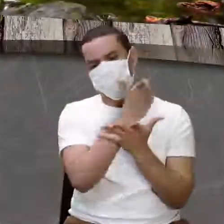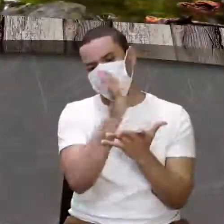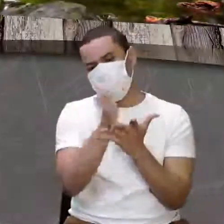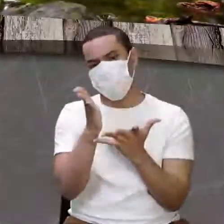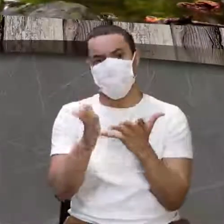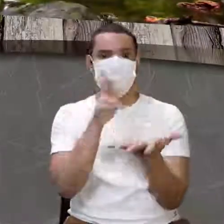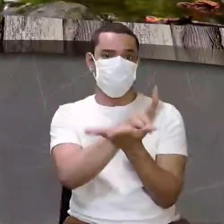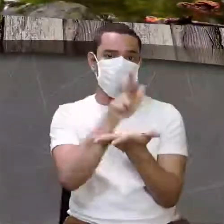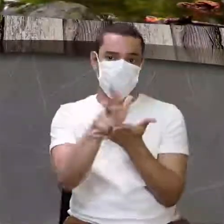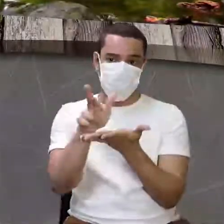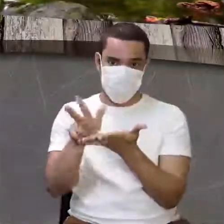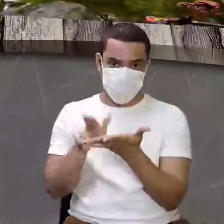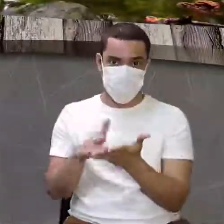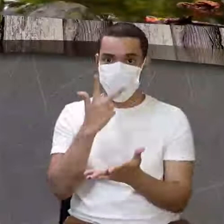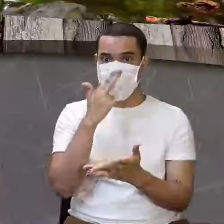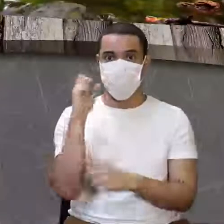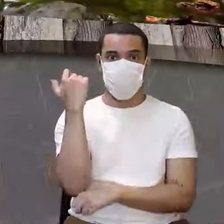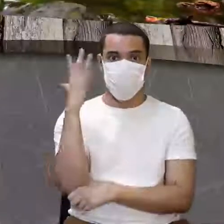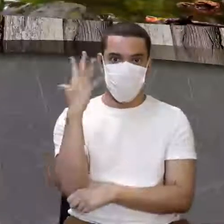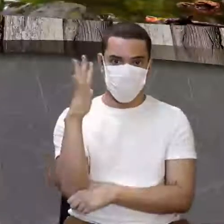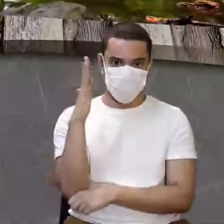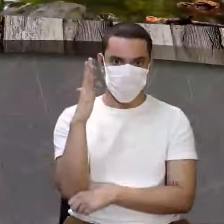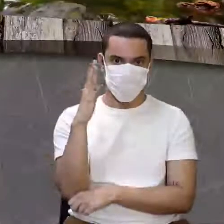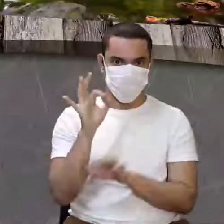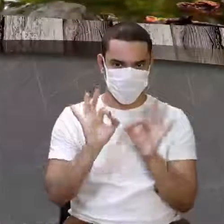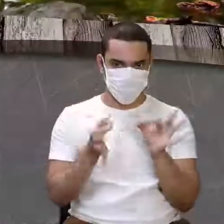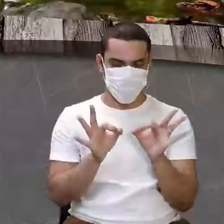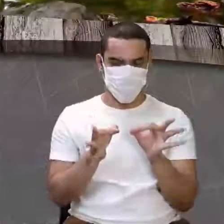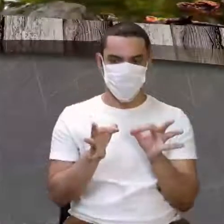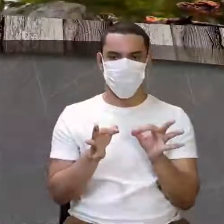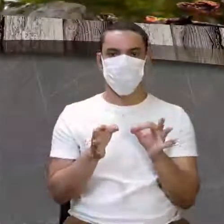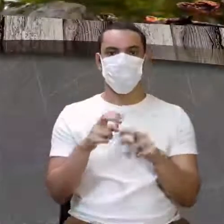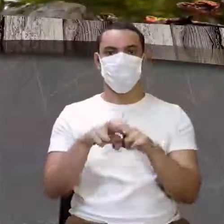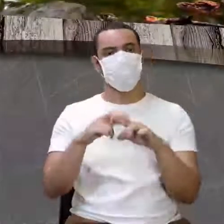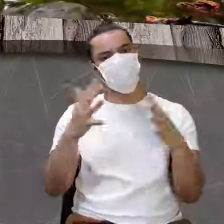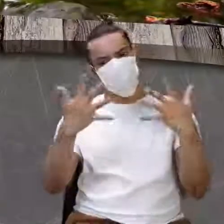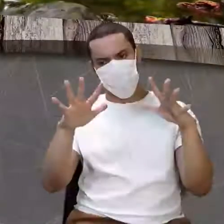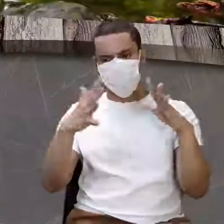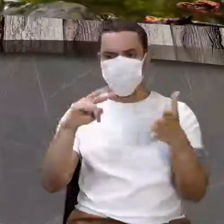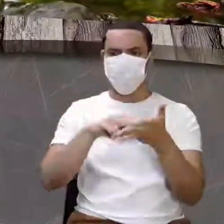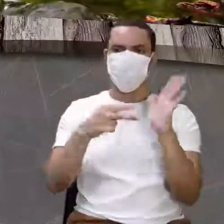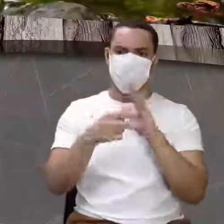tudo? Parece uma árvore, né? Então, é mais ou